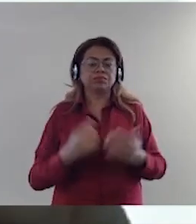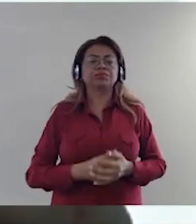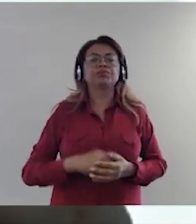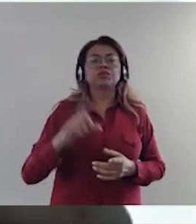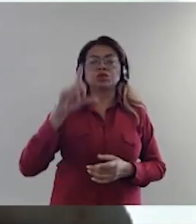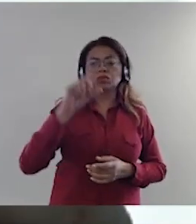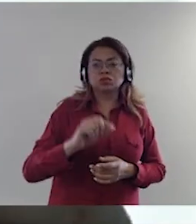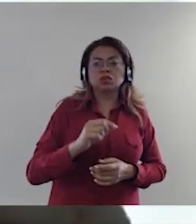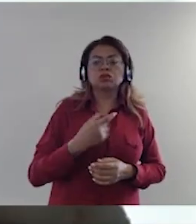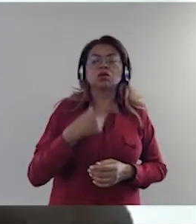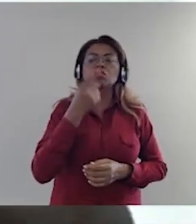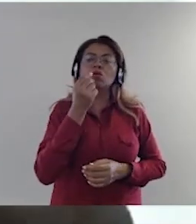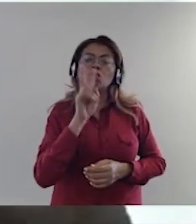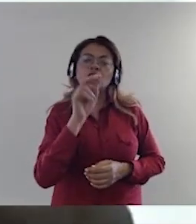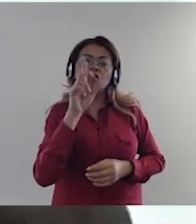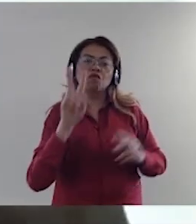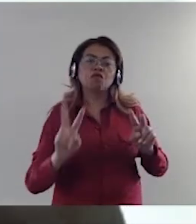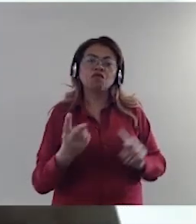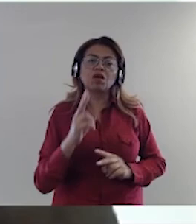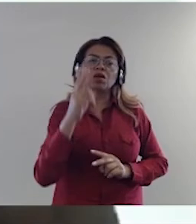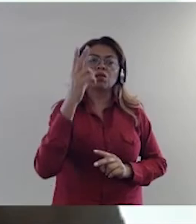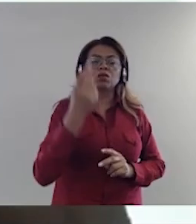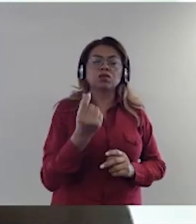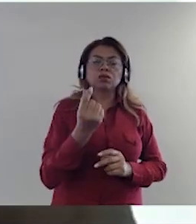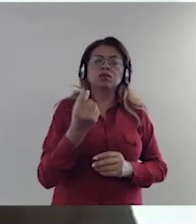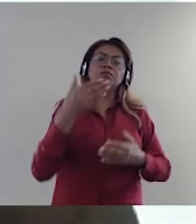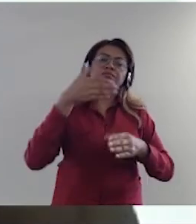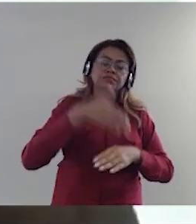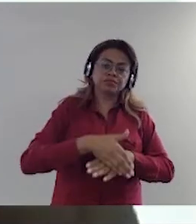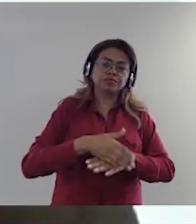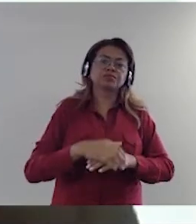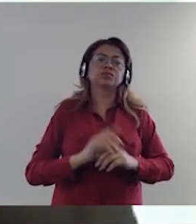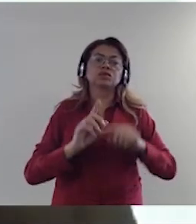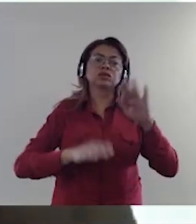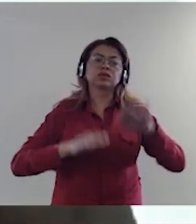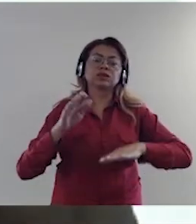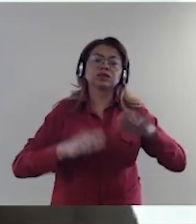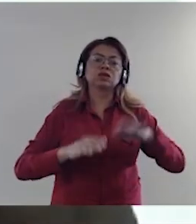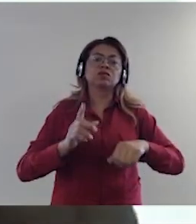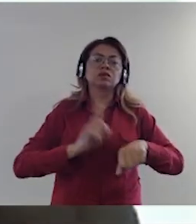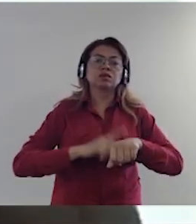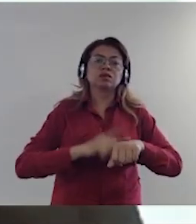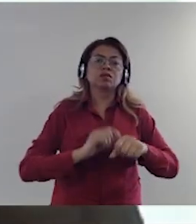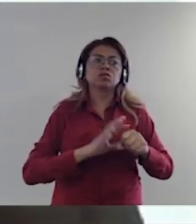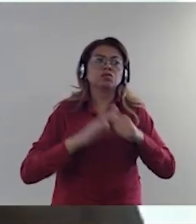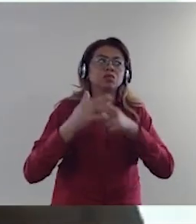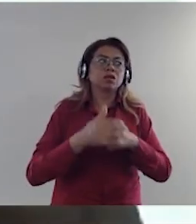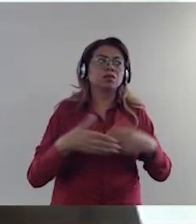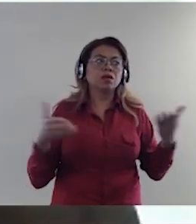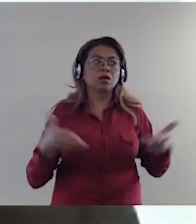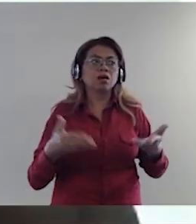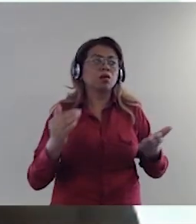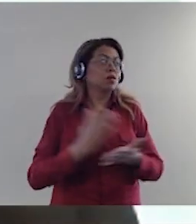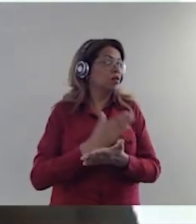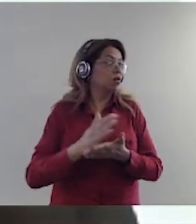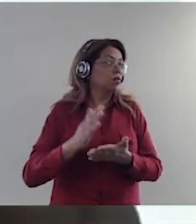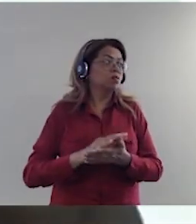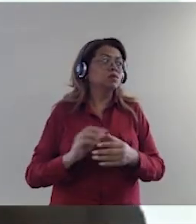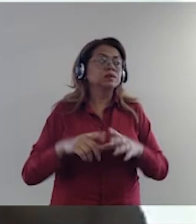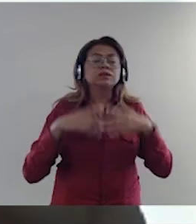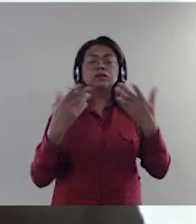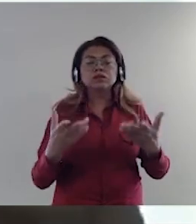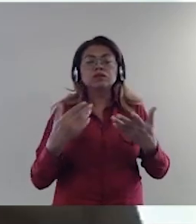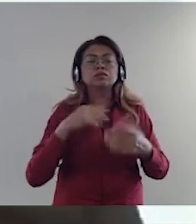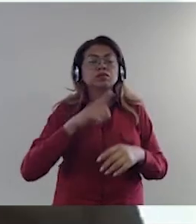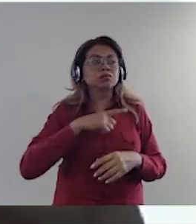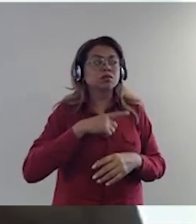no valor das contribuições, e muito pelo contrário, né, talvez o período de pandemia, em alguns casos, exijam